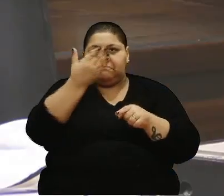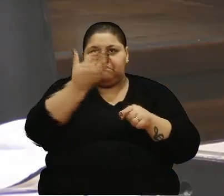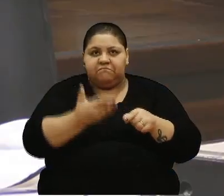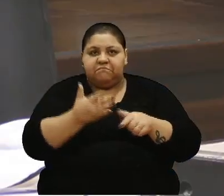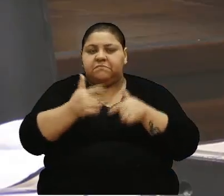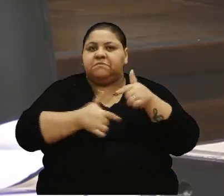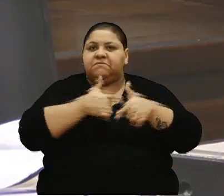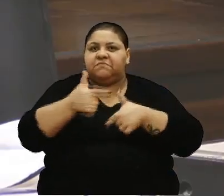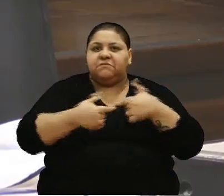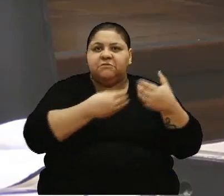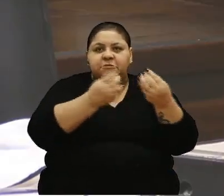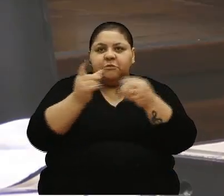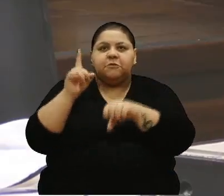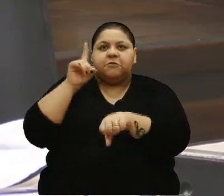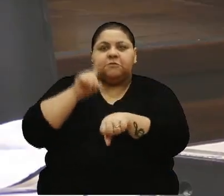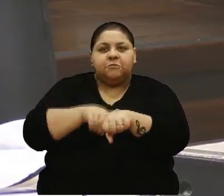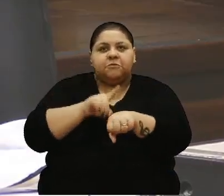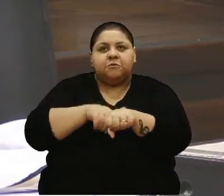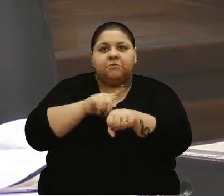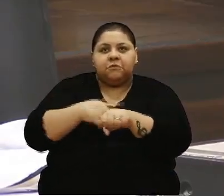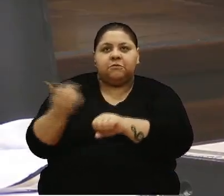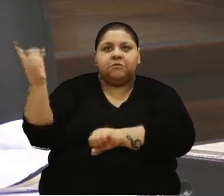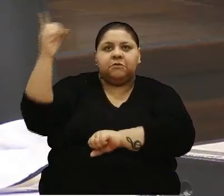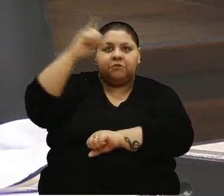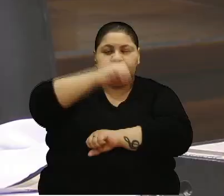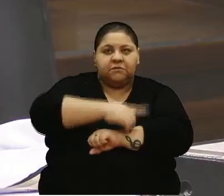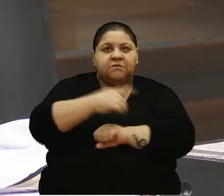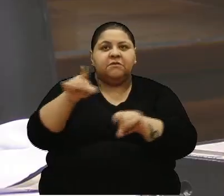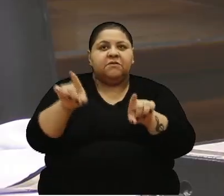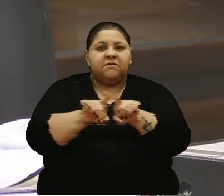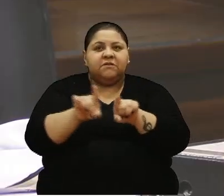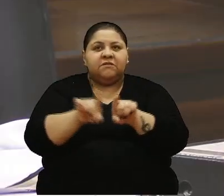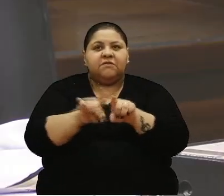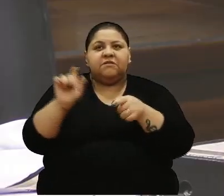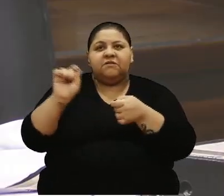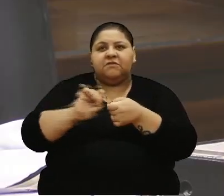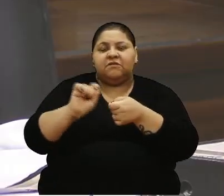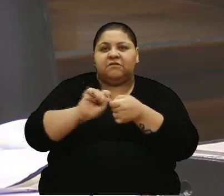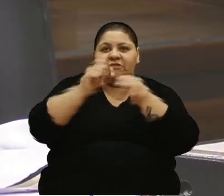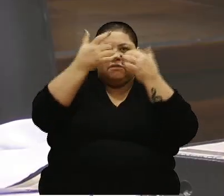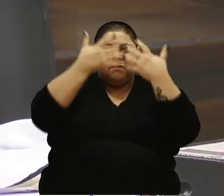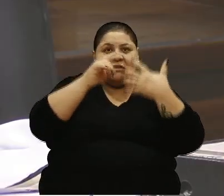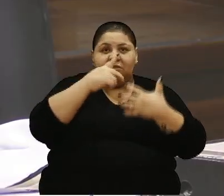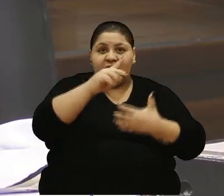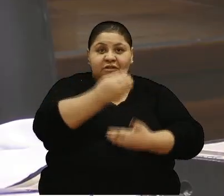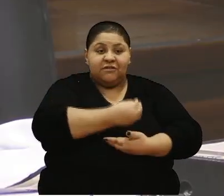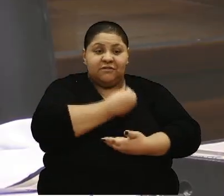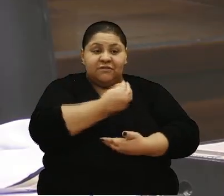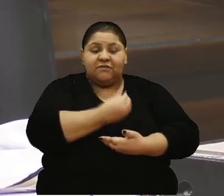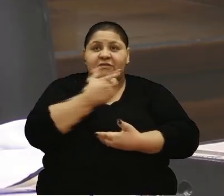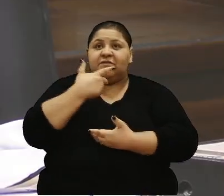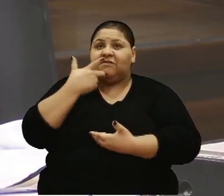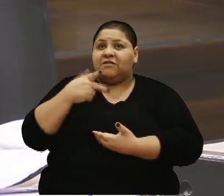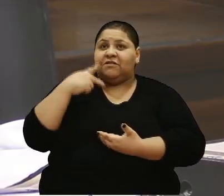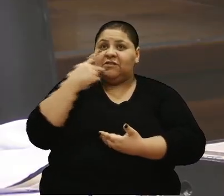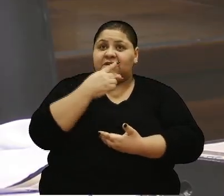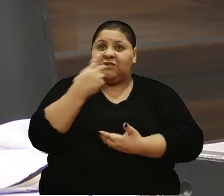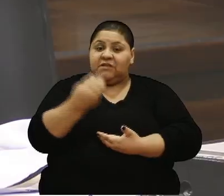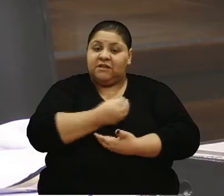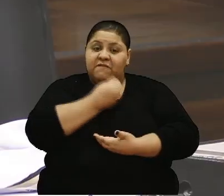trabalha muito tempo durante o dia. E é inegável também que o senhor faz um relato não da sua vida, o senhor faz um relato da vida de todos